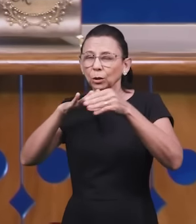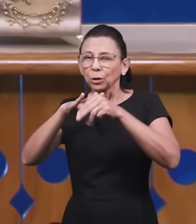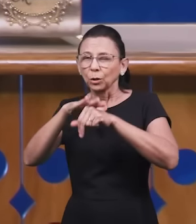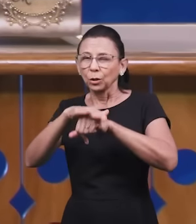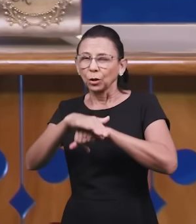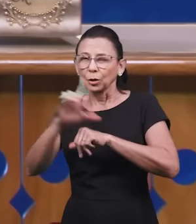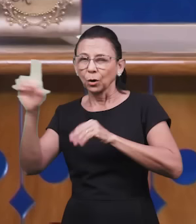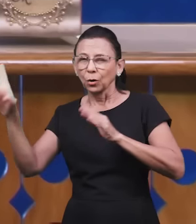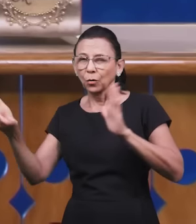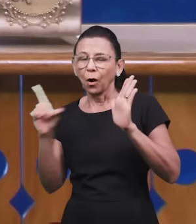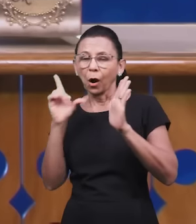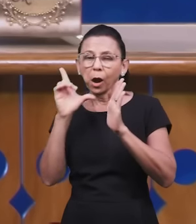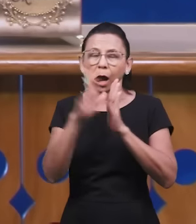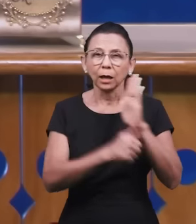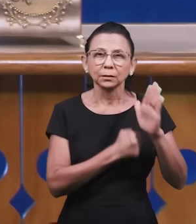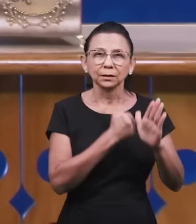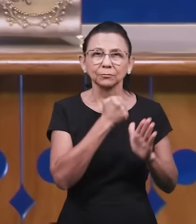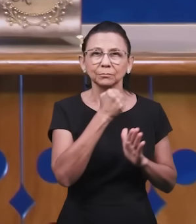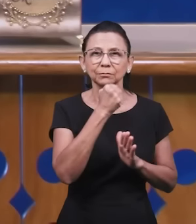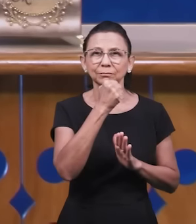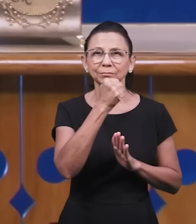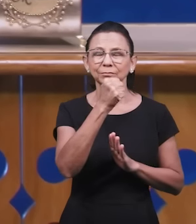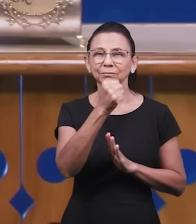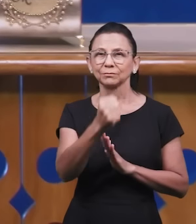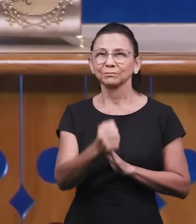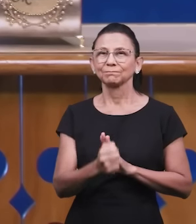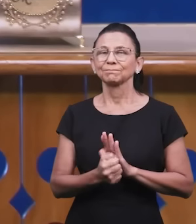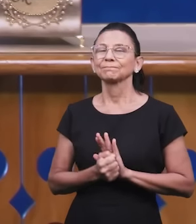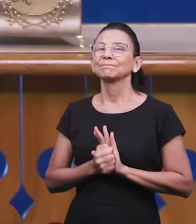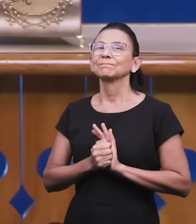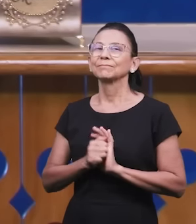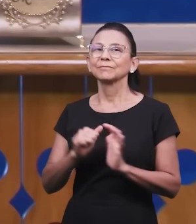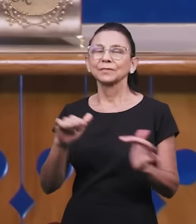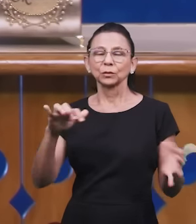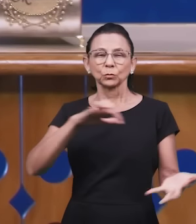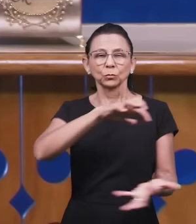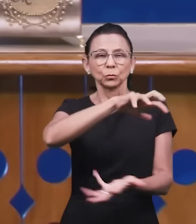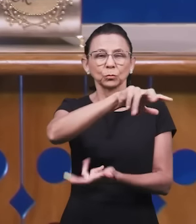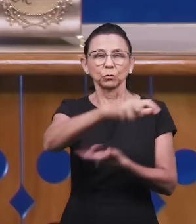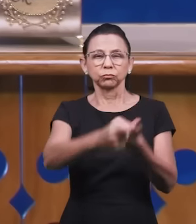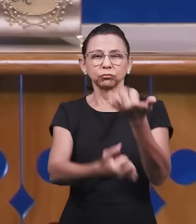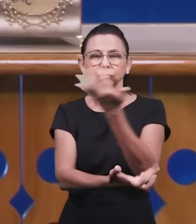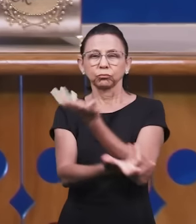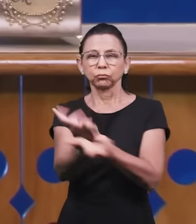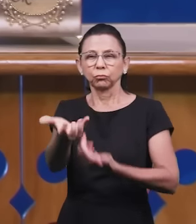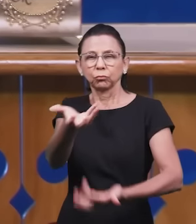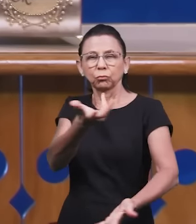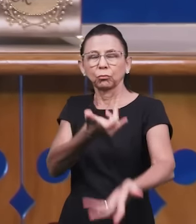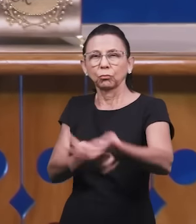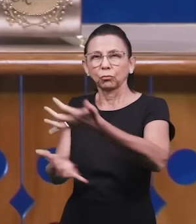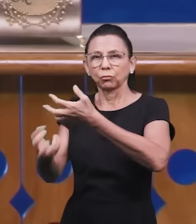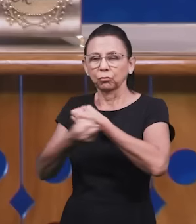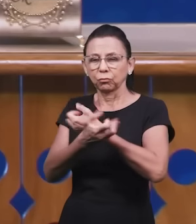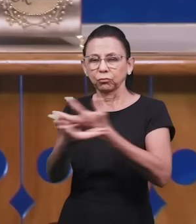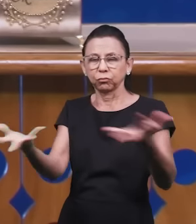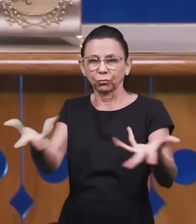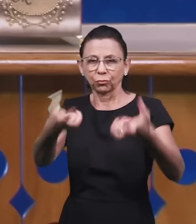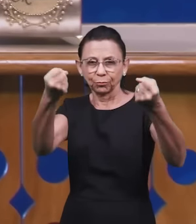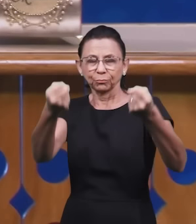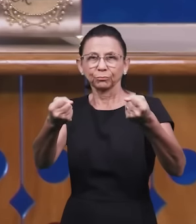com grande estrondo, os elementos ardendo se desfarão, e a terra e as obras que nela há se queimarão. Tudo isso vai